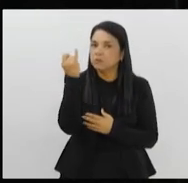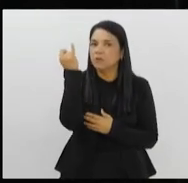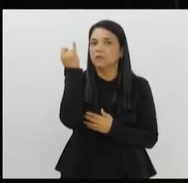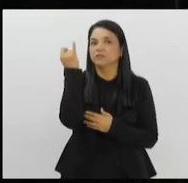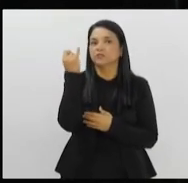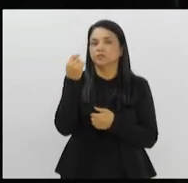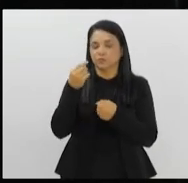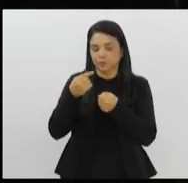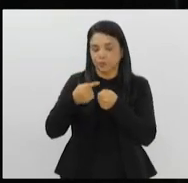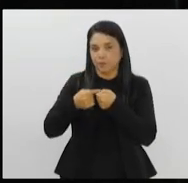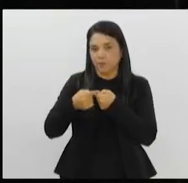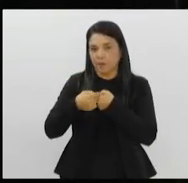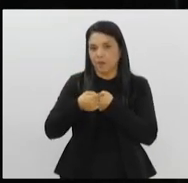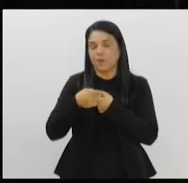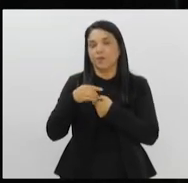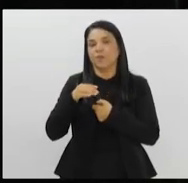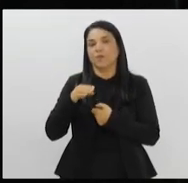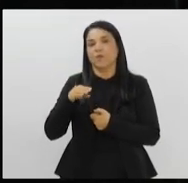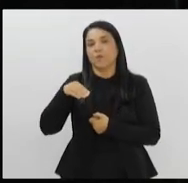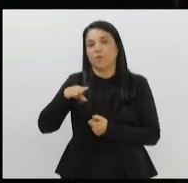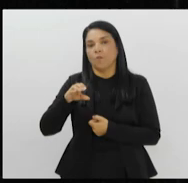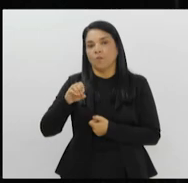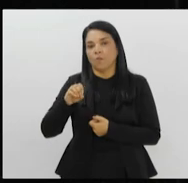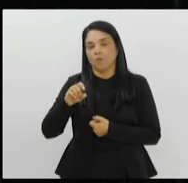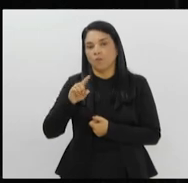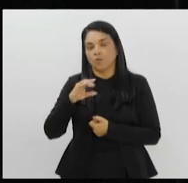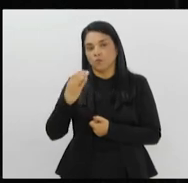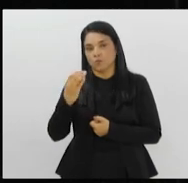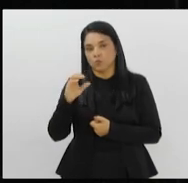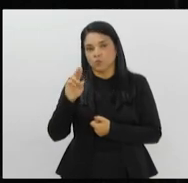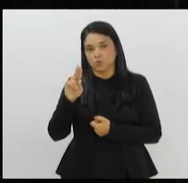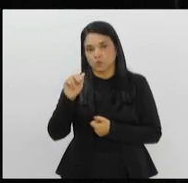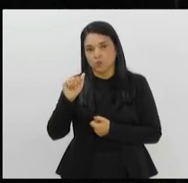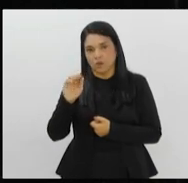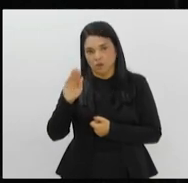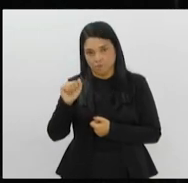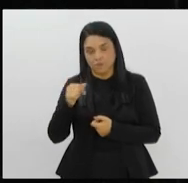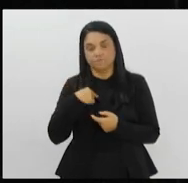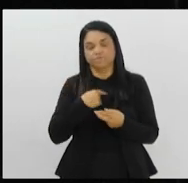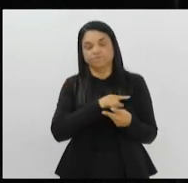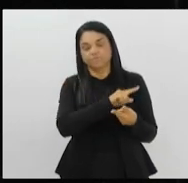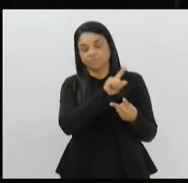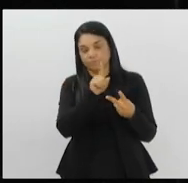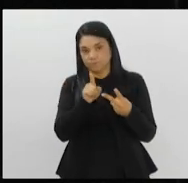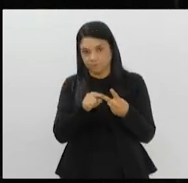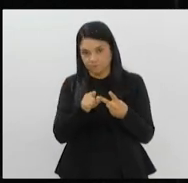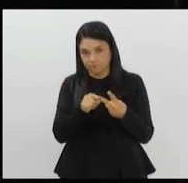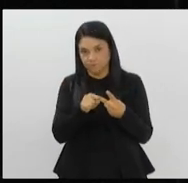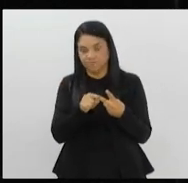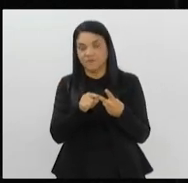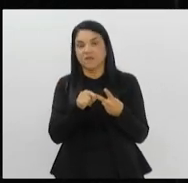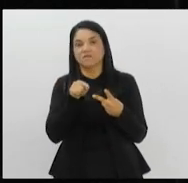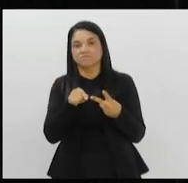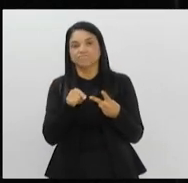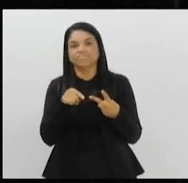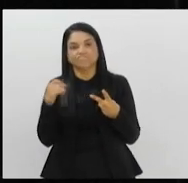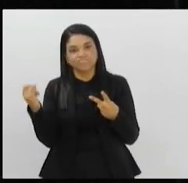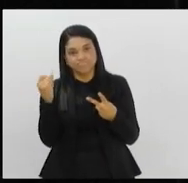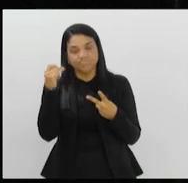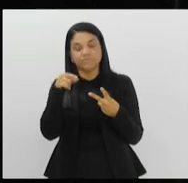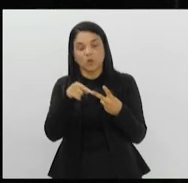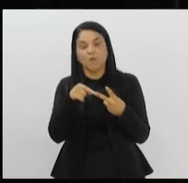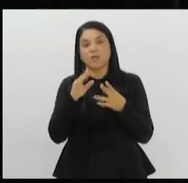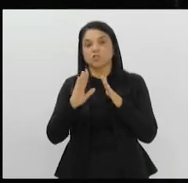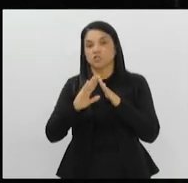no bairro Monsuaba. A outra questão, que também foi levada e é necessário, diz respeito a uma escola